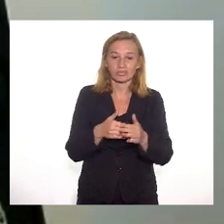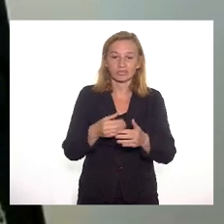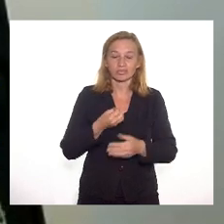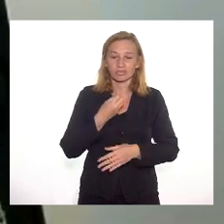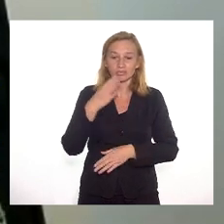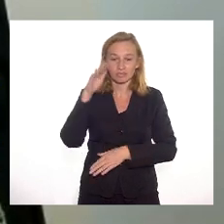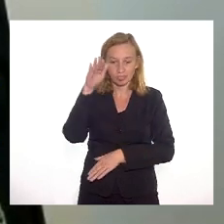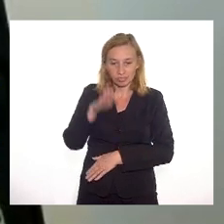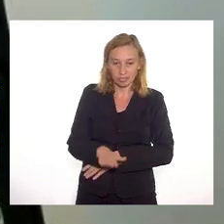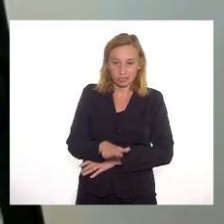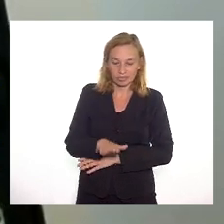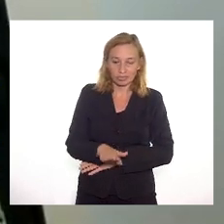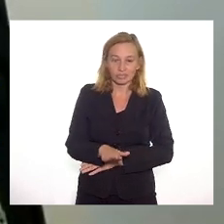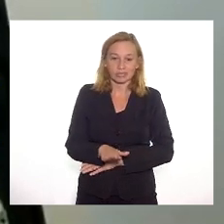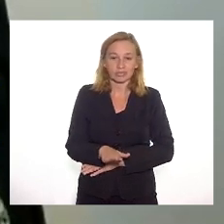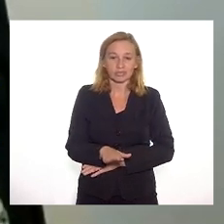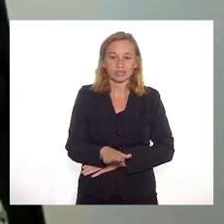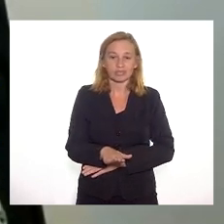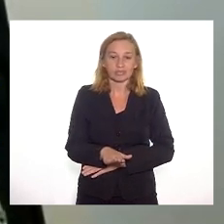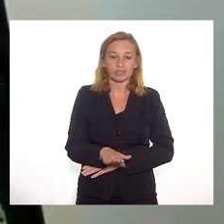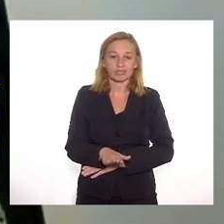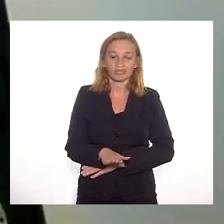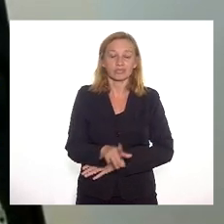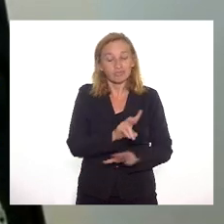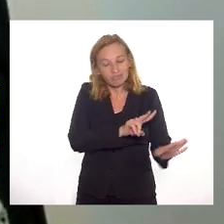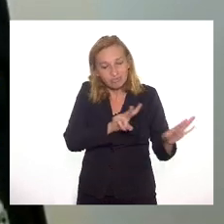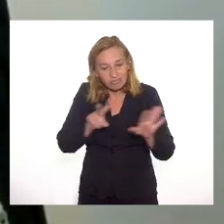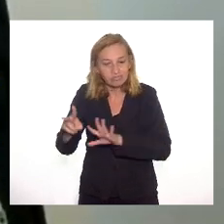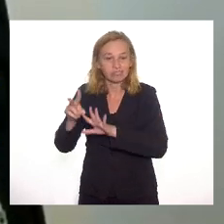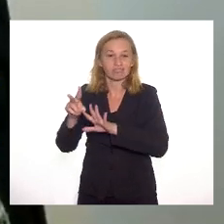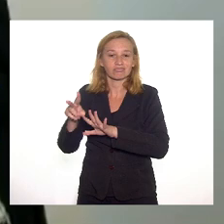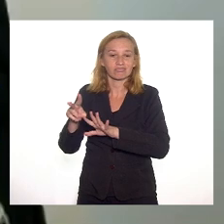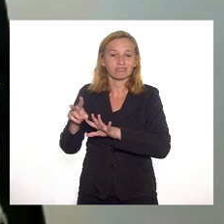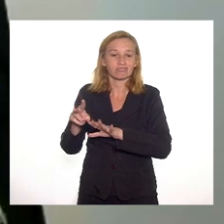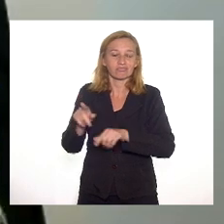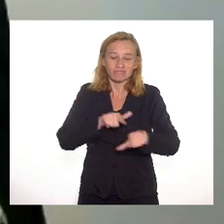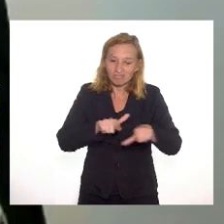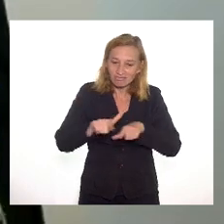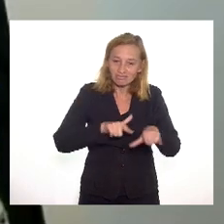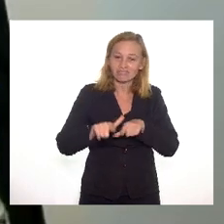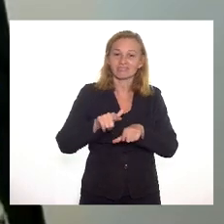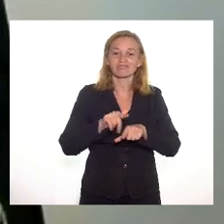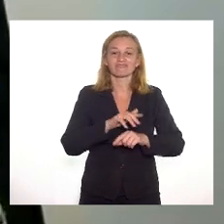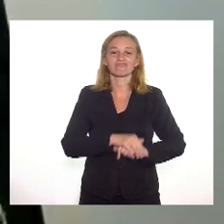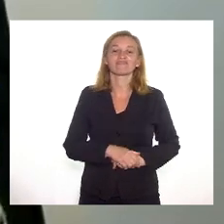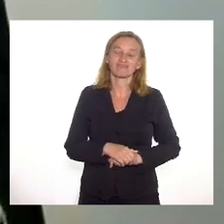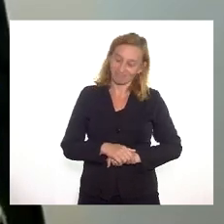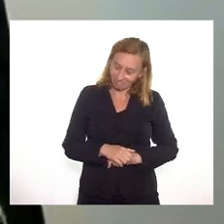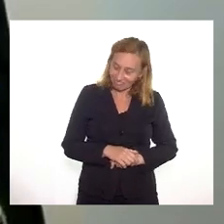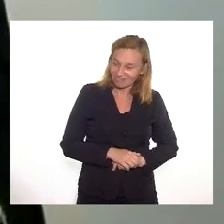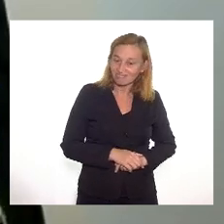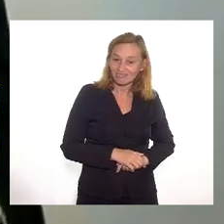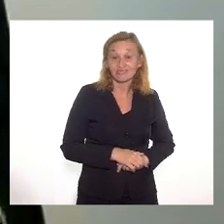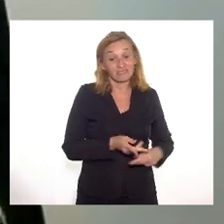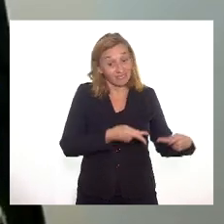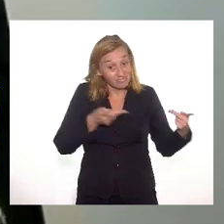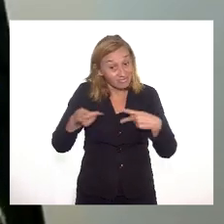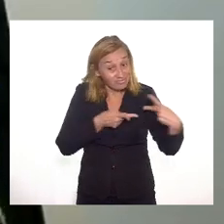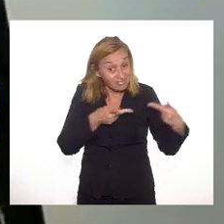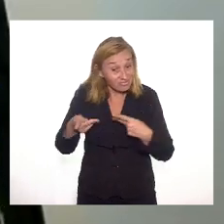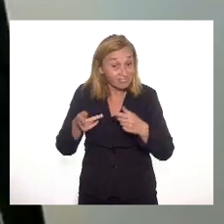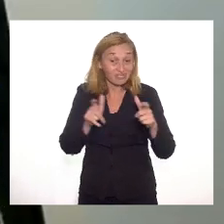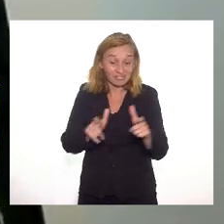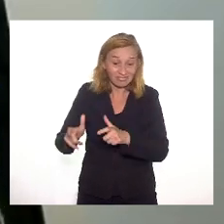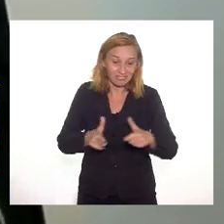tarde e um excelente semana, que a gente tem trabalhos aí ainda de visitas locais